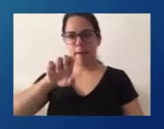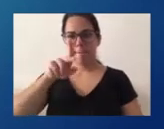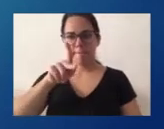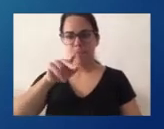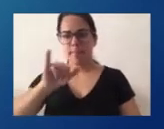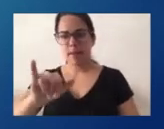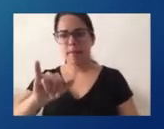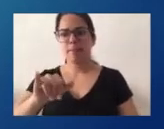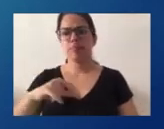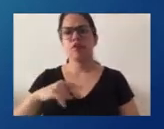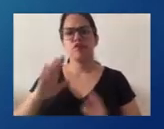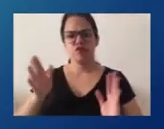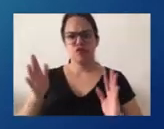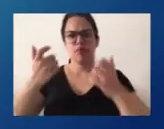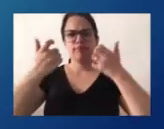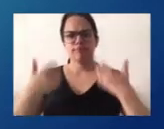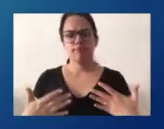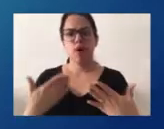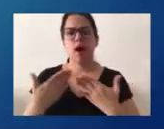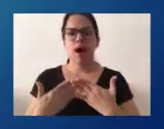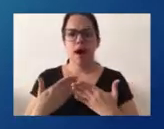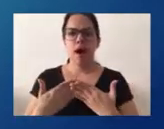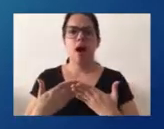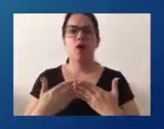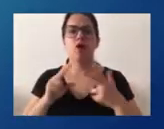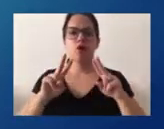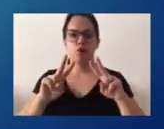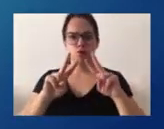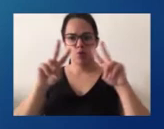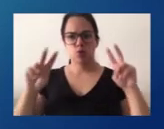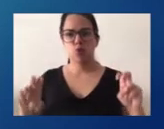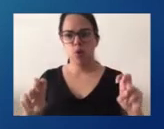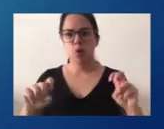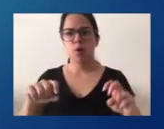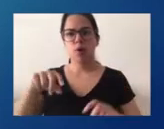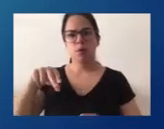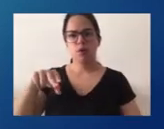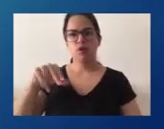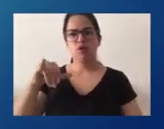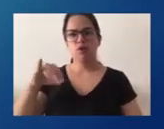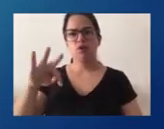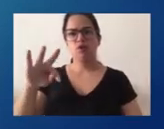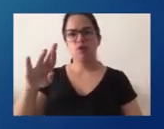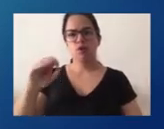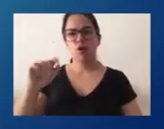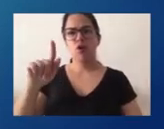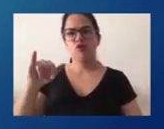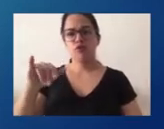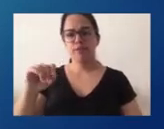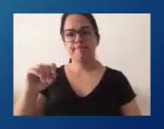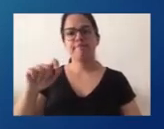Então, deve chamar a atenção que o equipamento de proteção individual para manipular esses materiais que estão a temperaturas muito baixas são